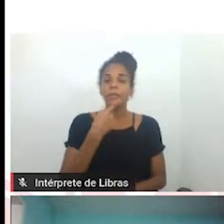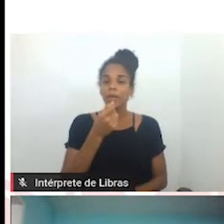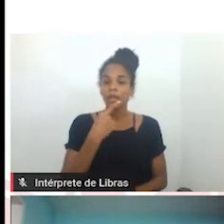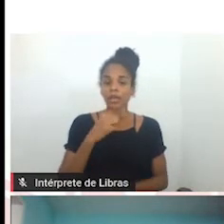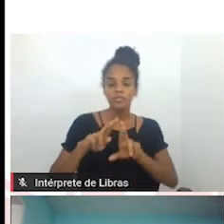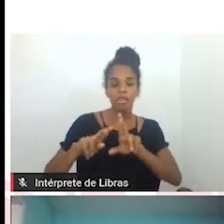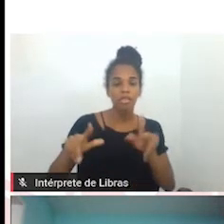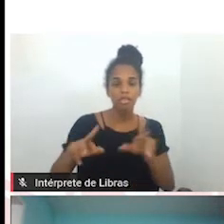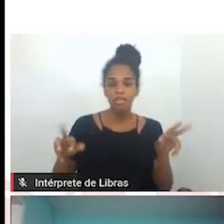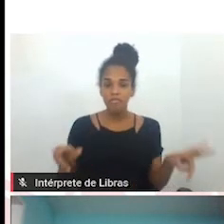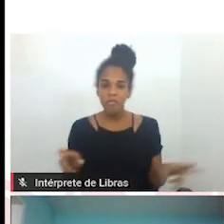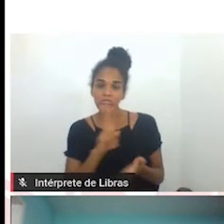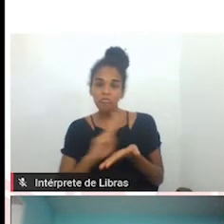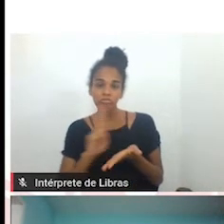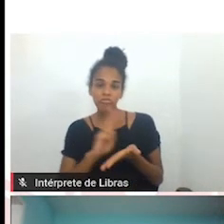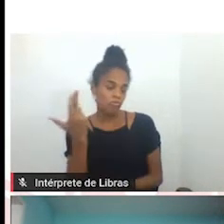passar.